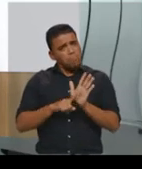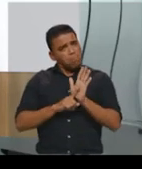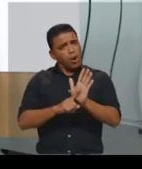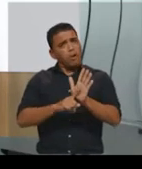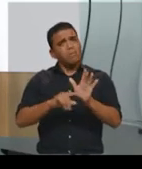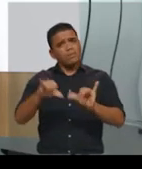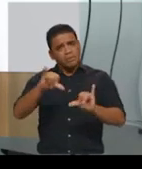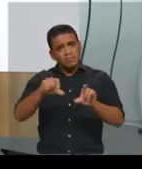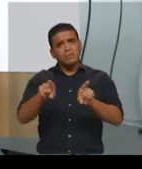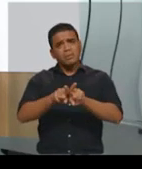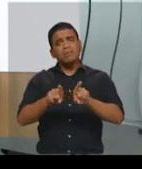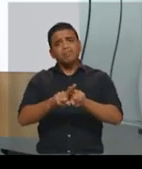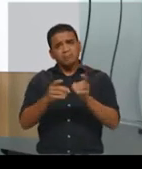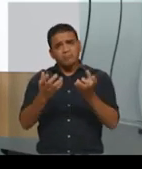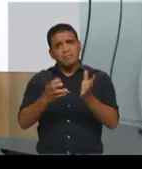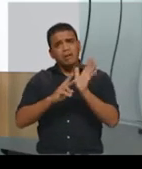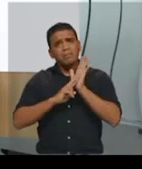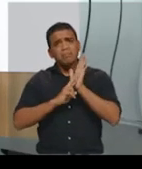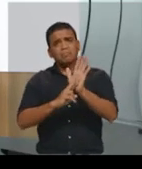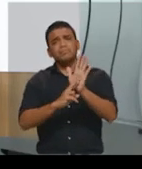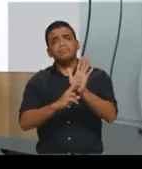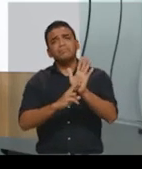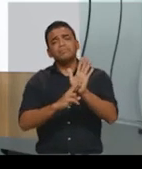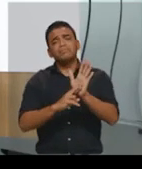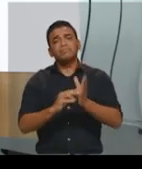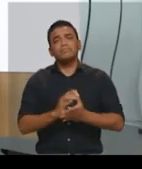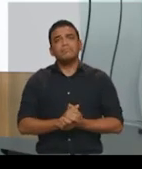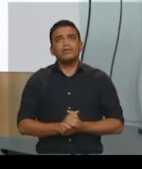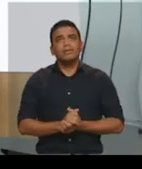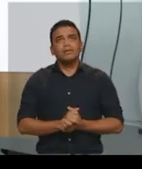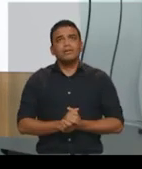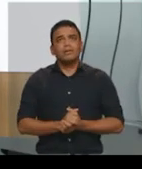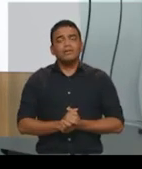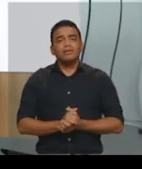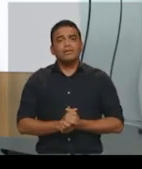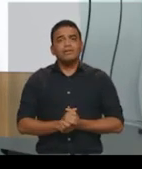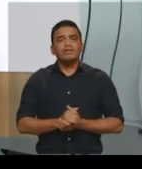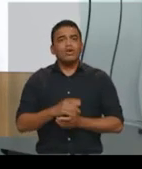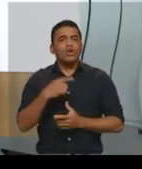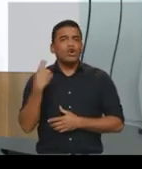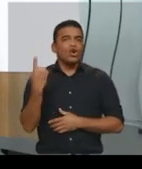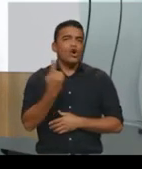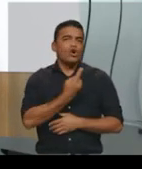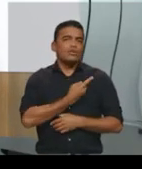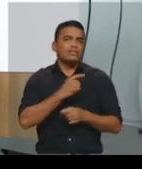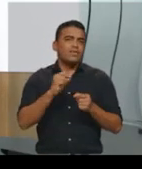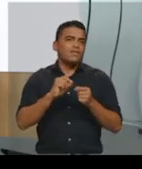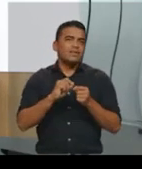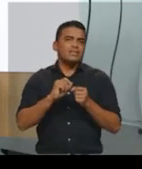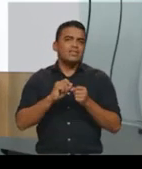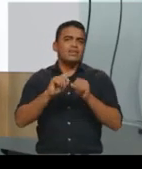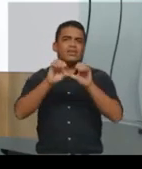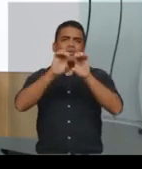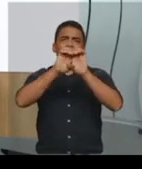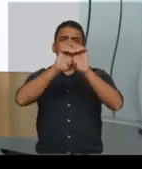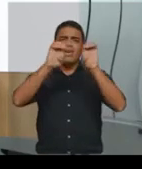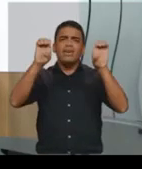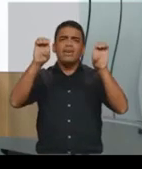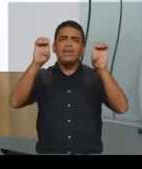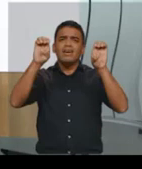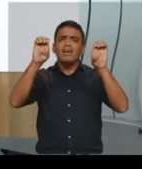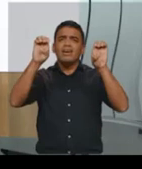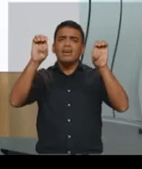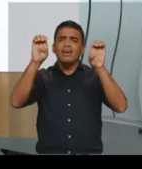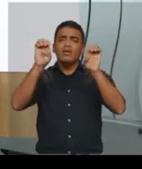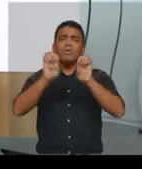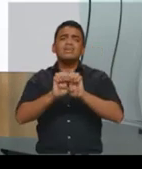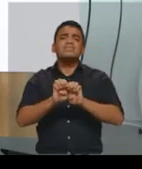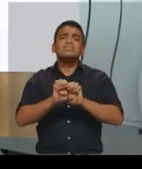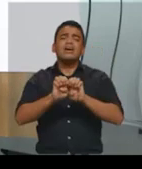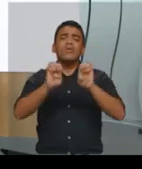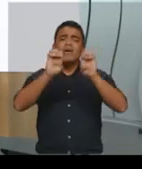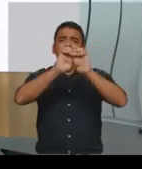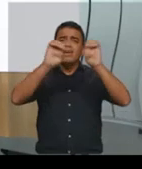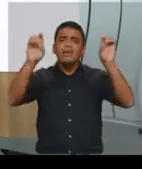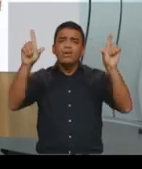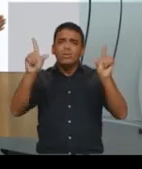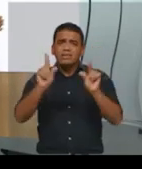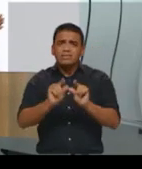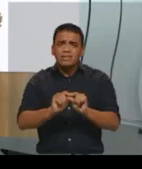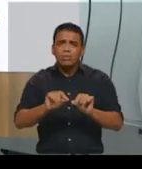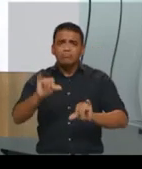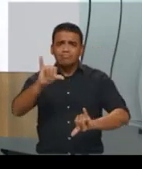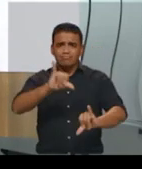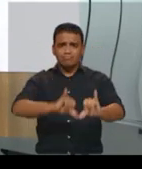para representar a reação química, nós fazemos o que nós chamamos de equação química. Nós representamos o